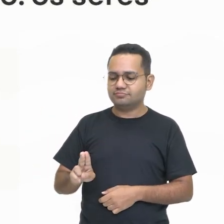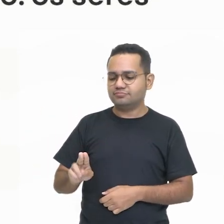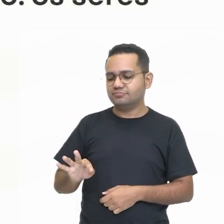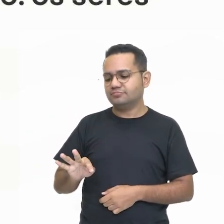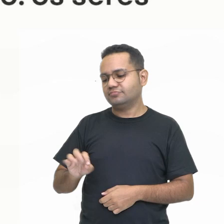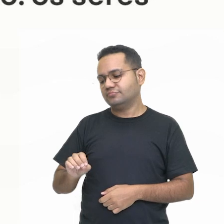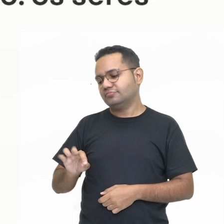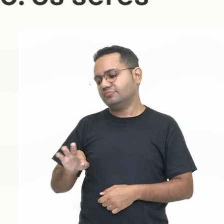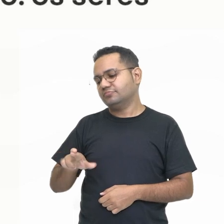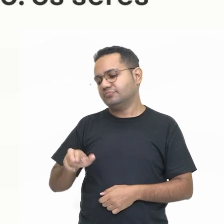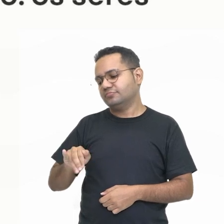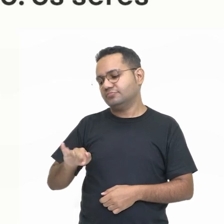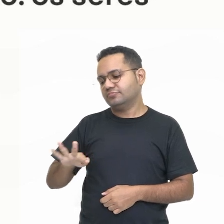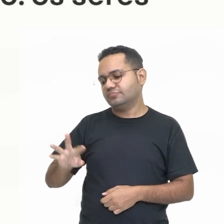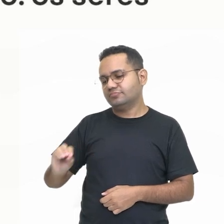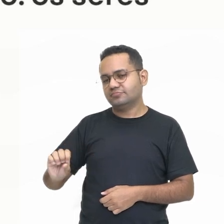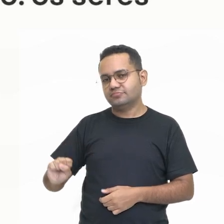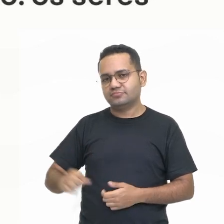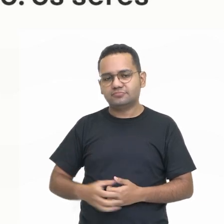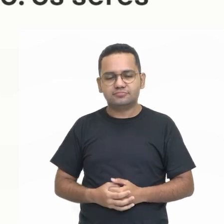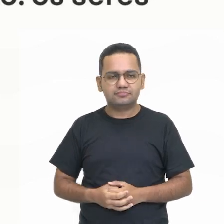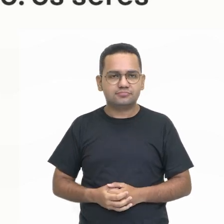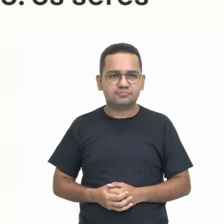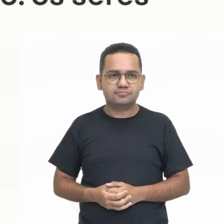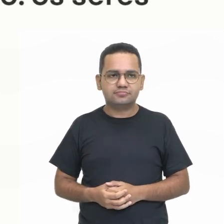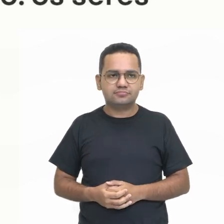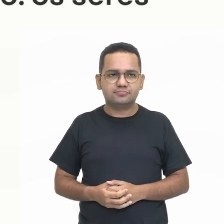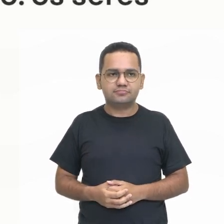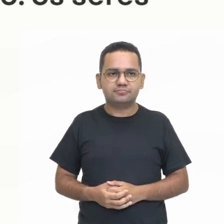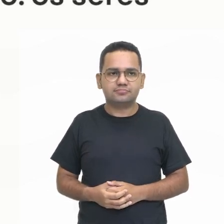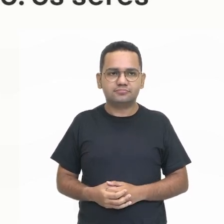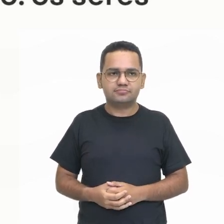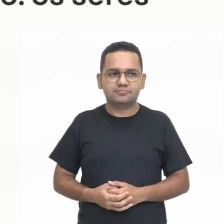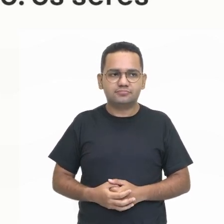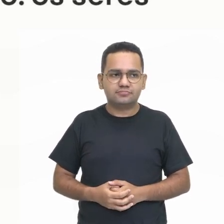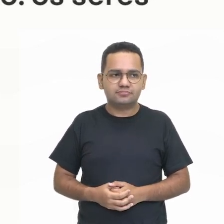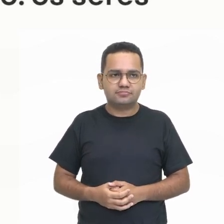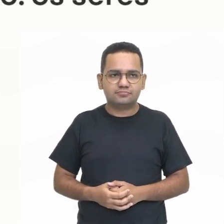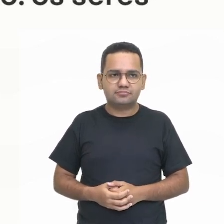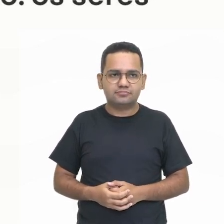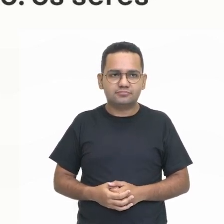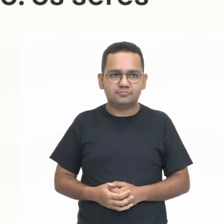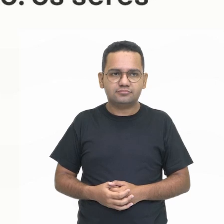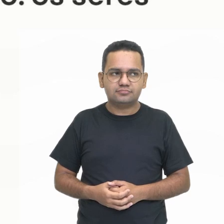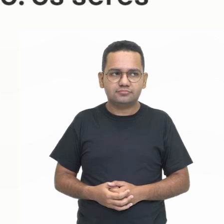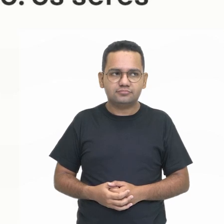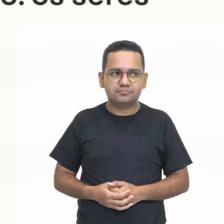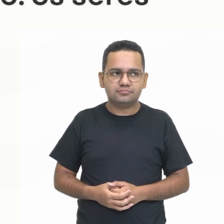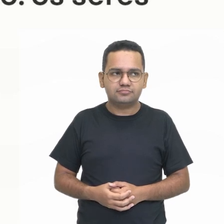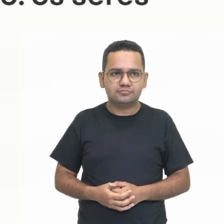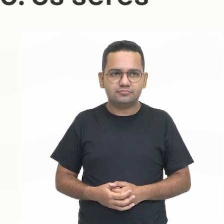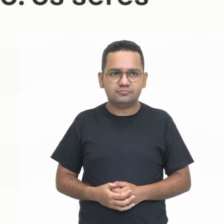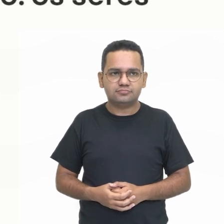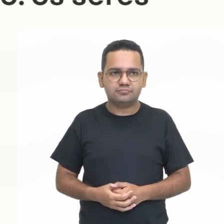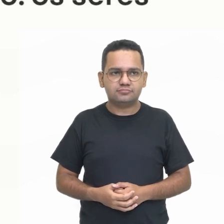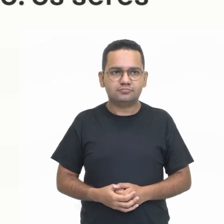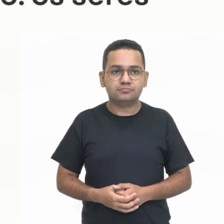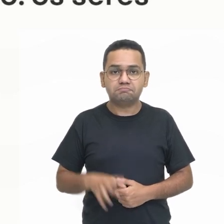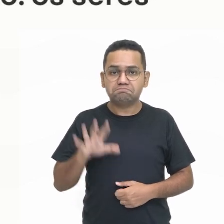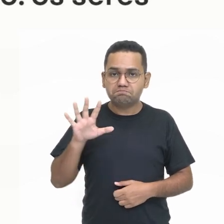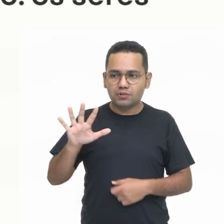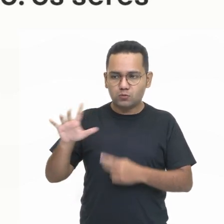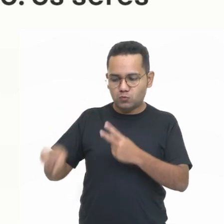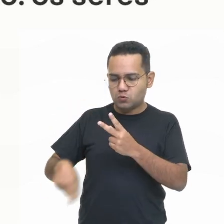autotróficos. Então, os seres autotróficos teriam surgido a partir